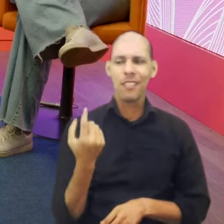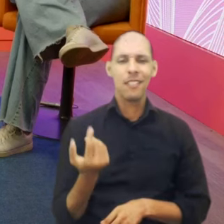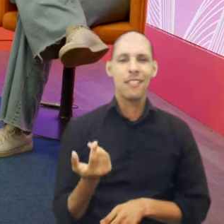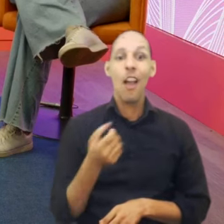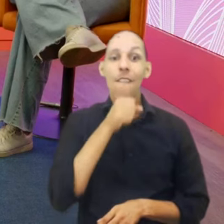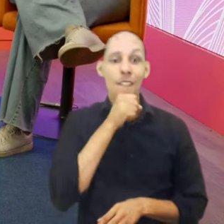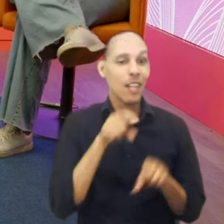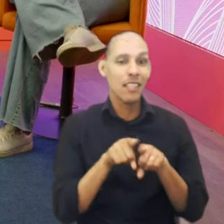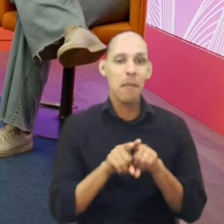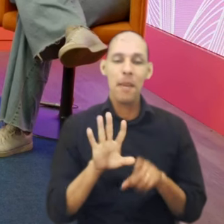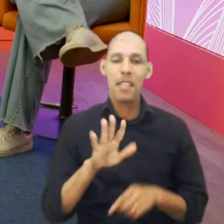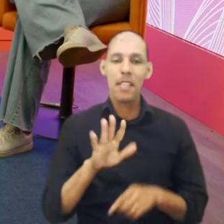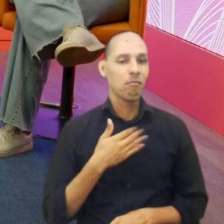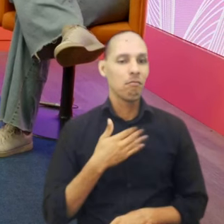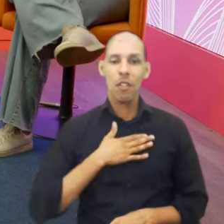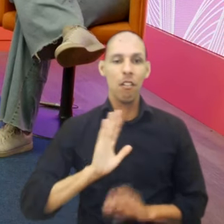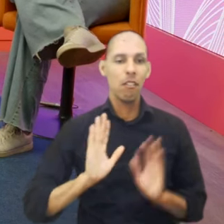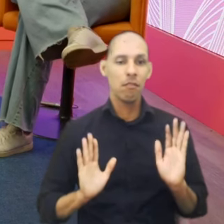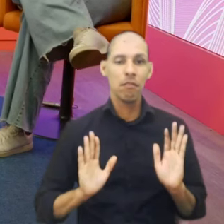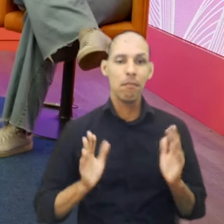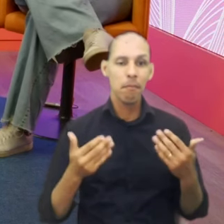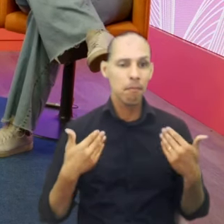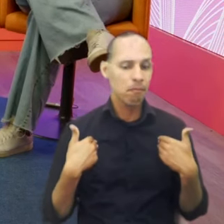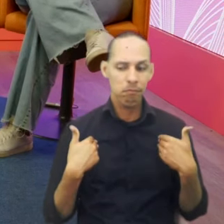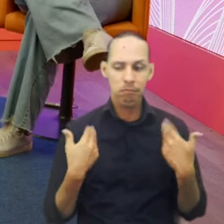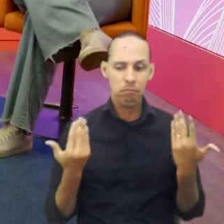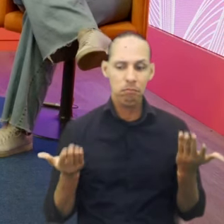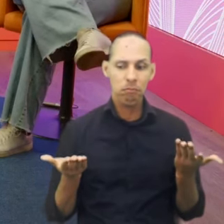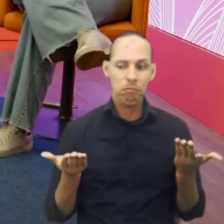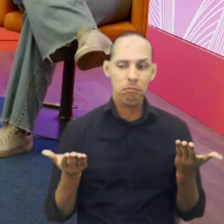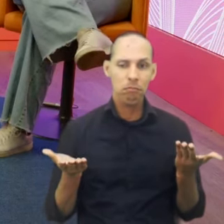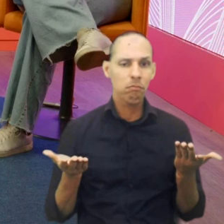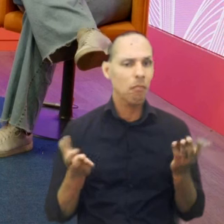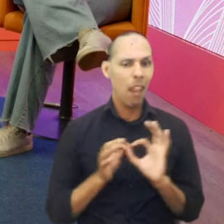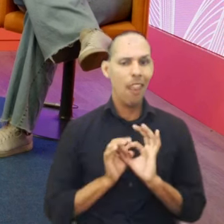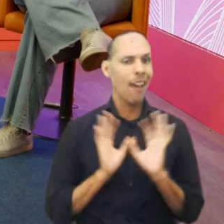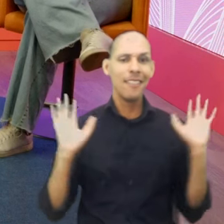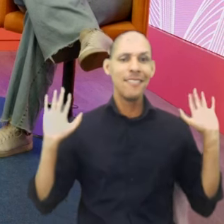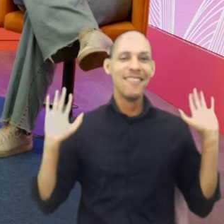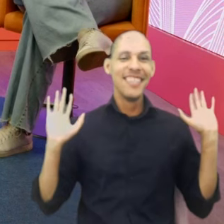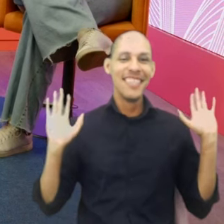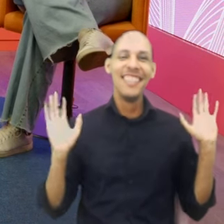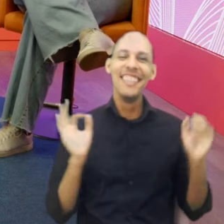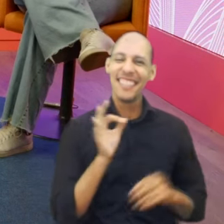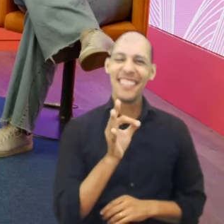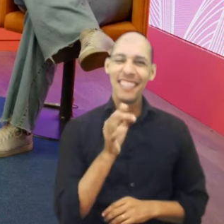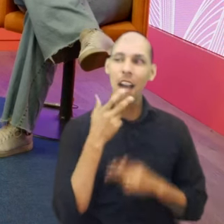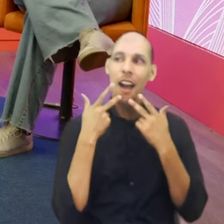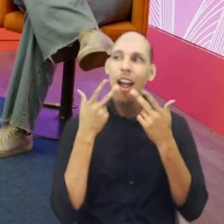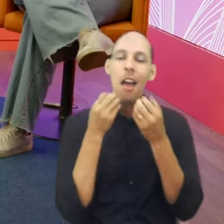avó é cozinheira. Eu falo, gente, não gosto. E assim, pra mim, é libertador. É libertador. É libertador